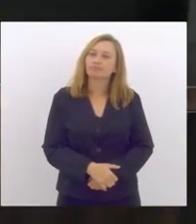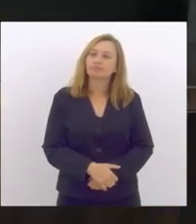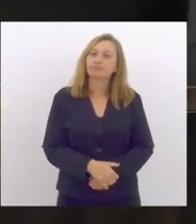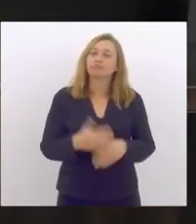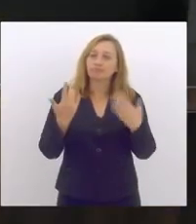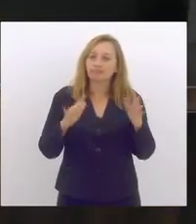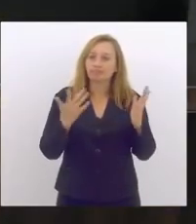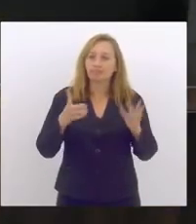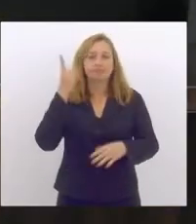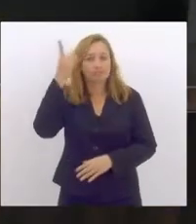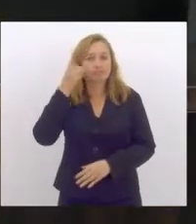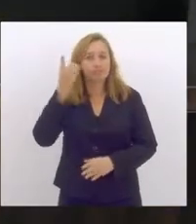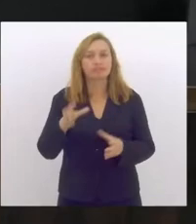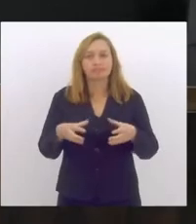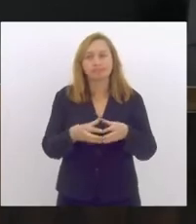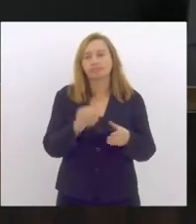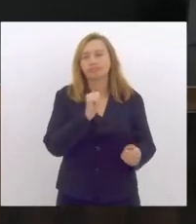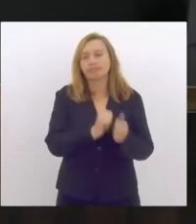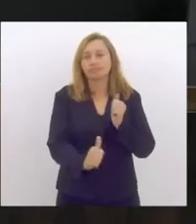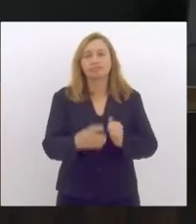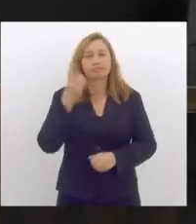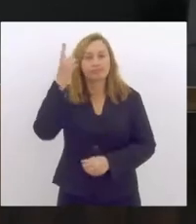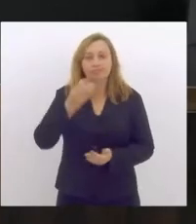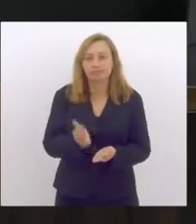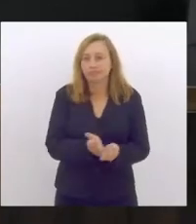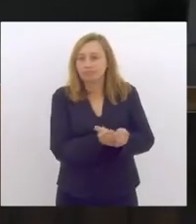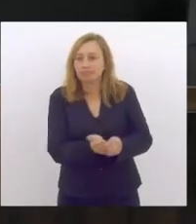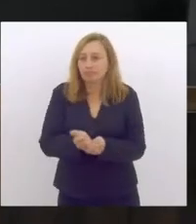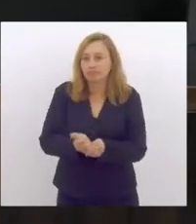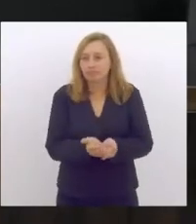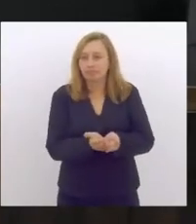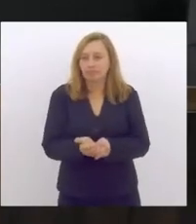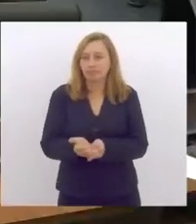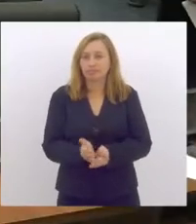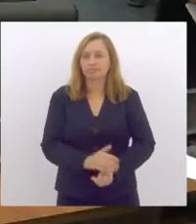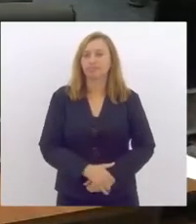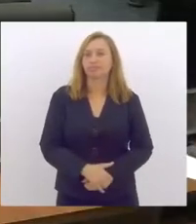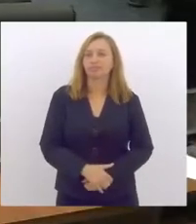Parabéns, deputado. Pela comissão de esporte, deputado Bebeto.